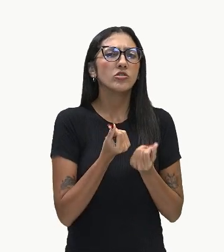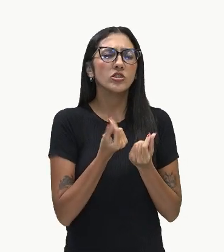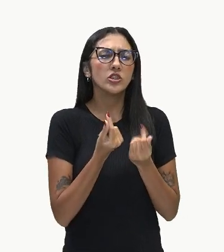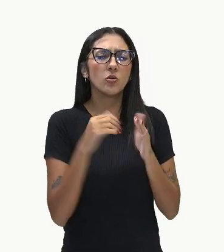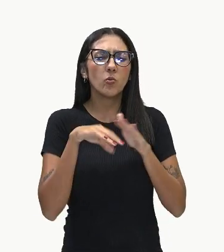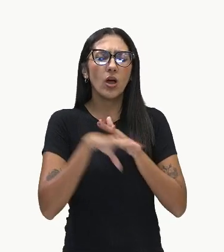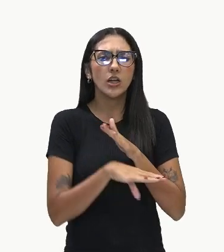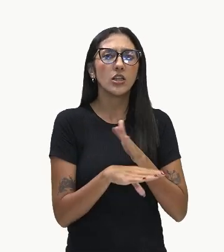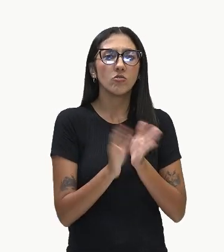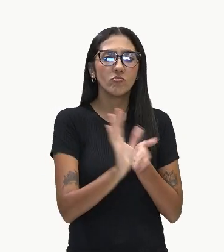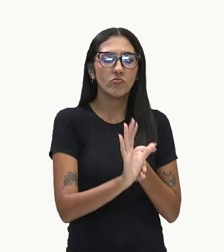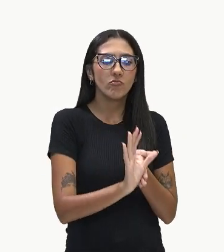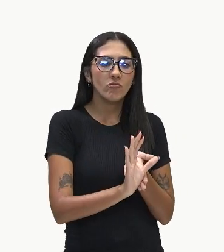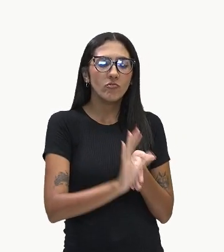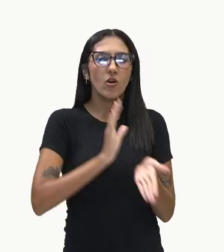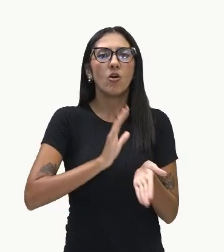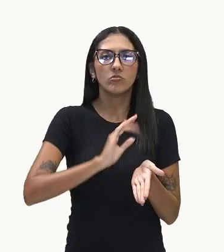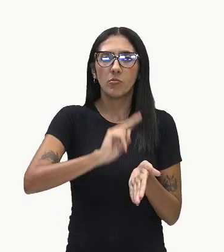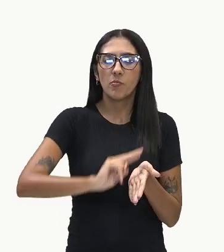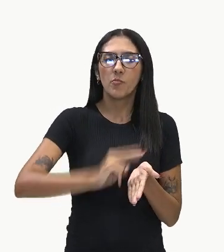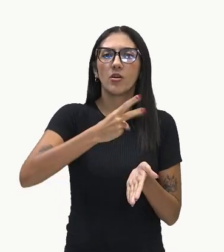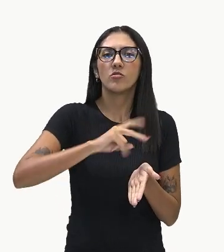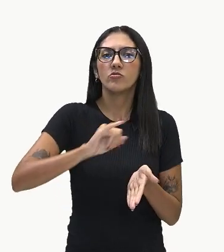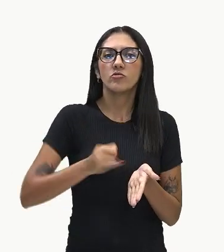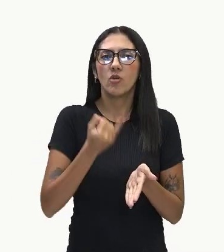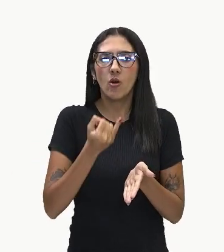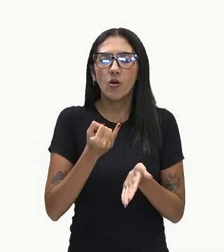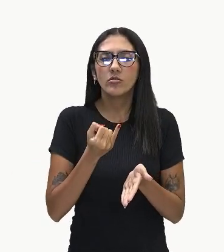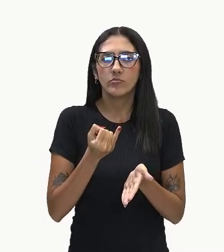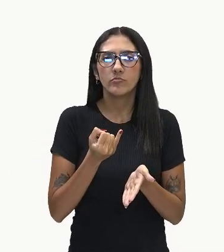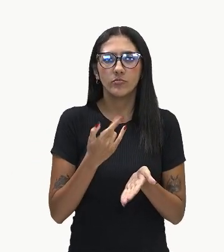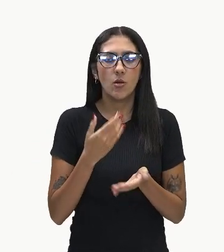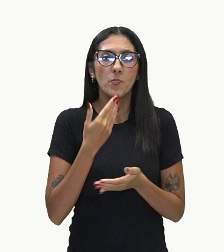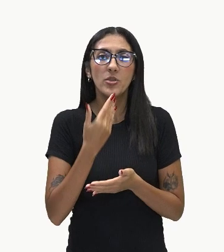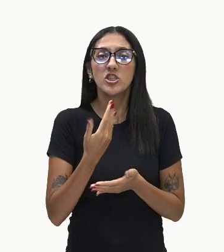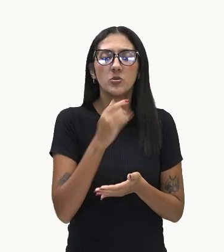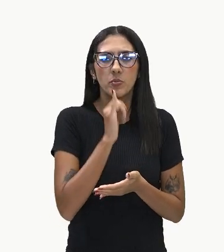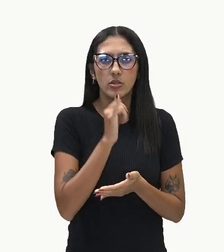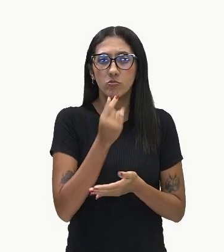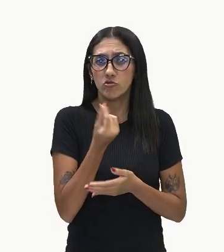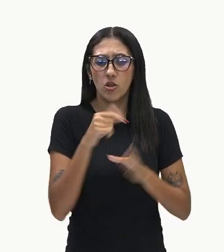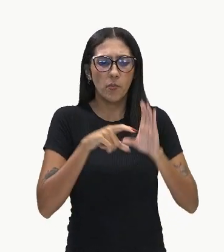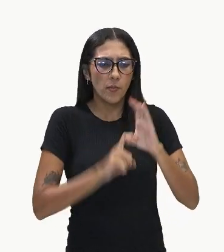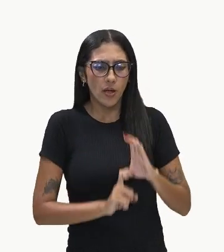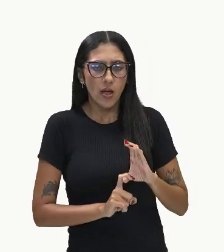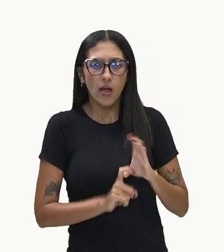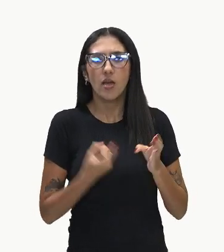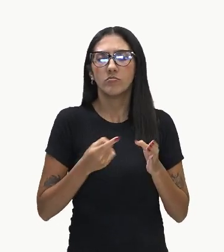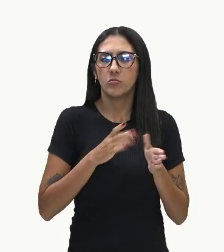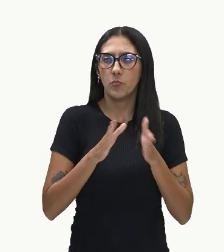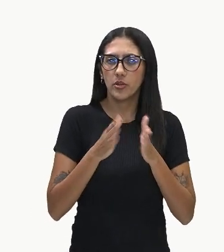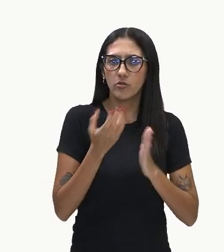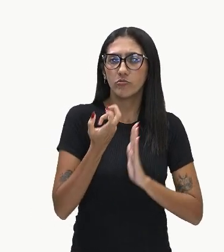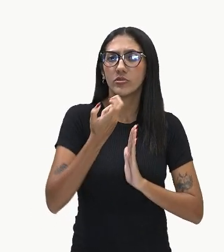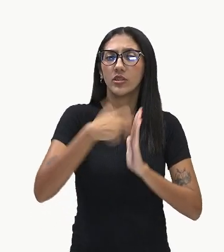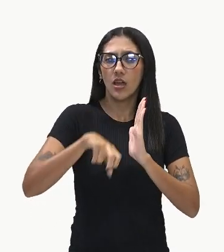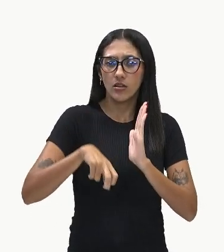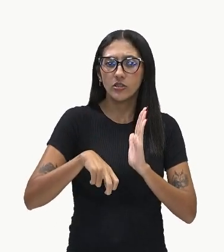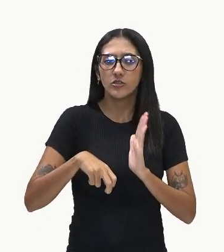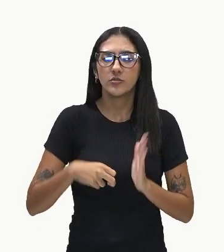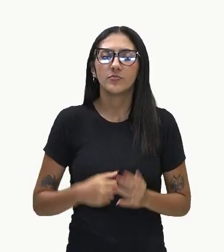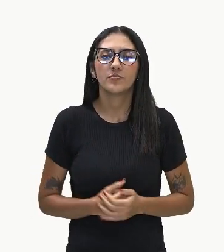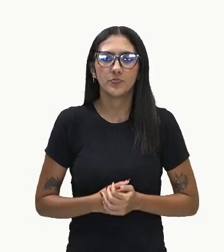juros? Ou eu comprei, ou eu peguei de empréstimo um valor tal, a uma taxa tal, quanto é que eu